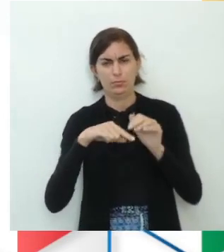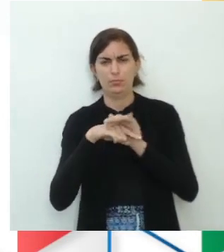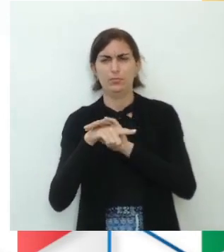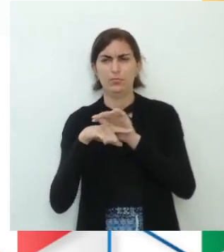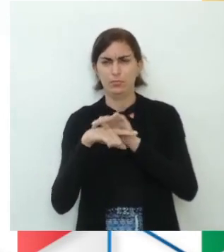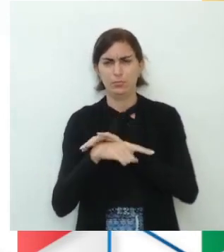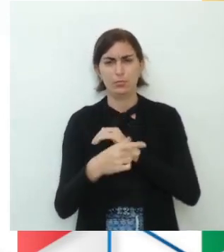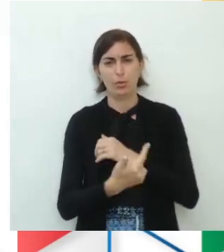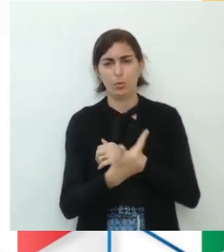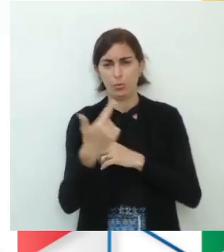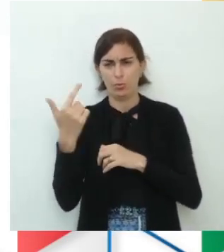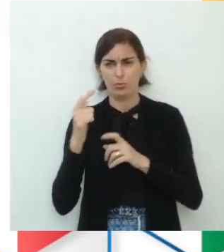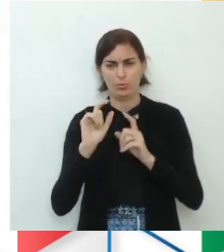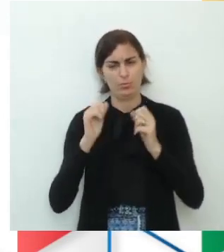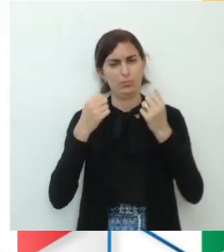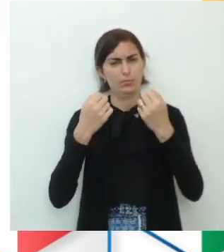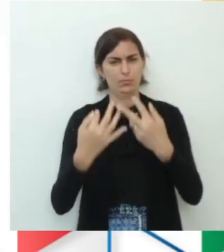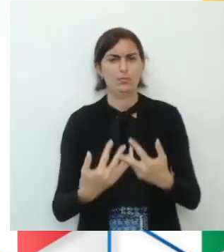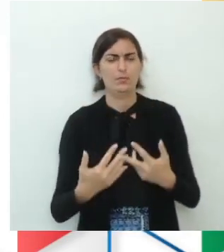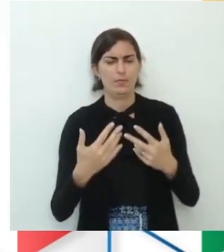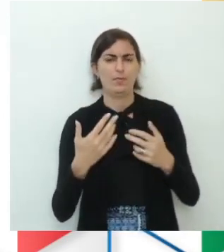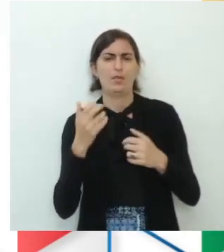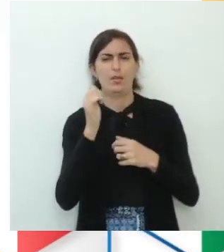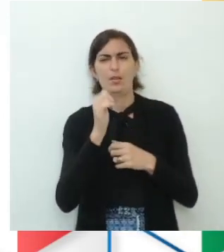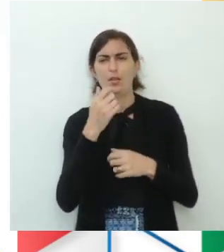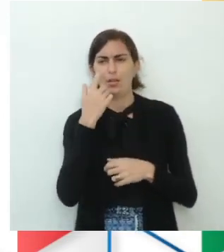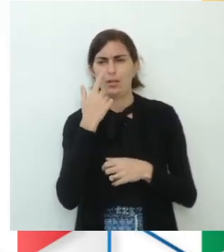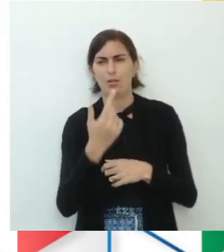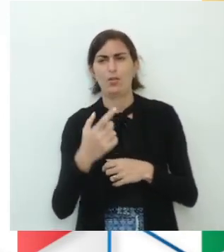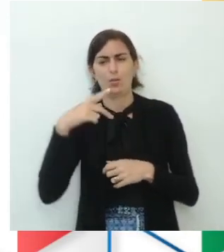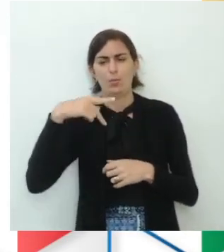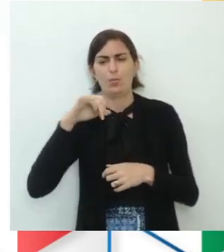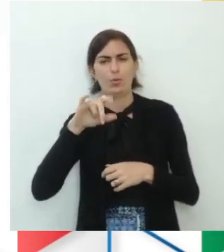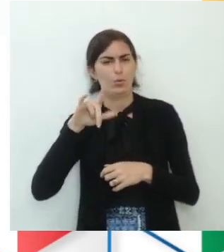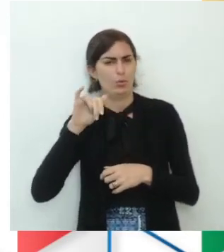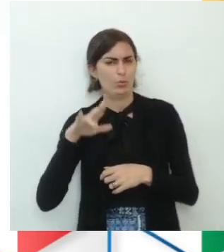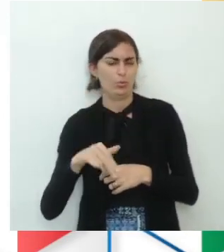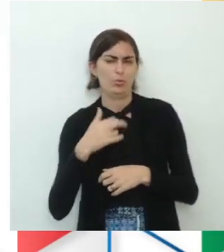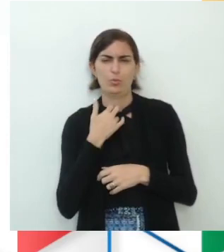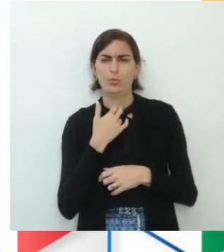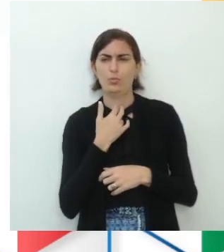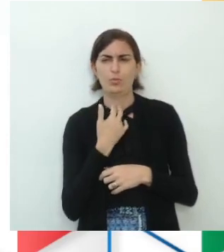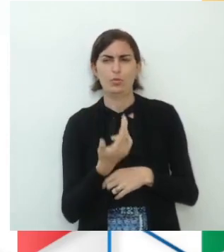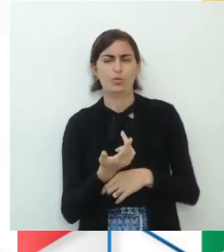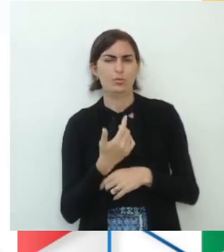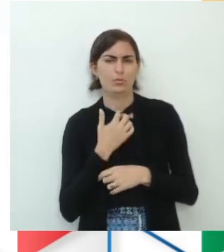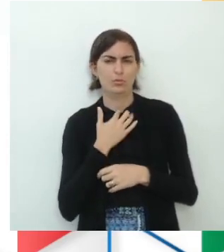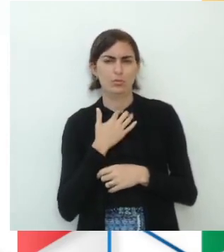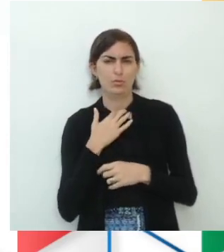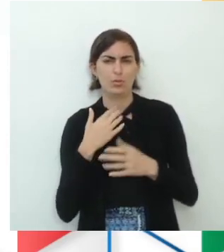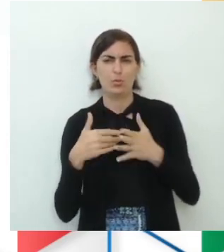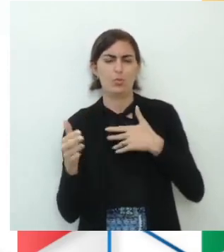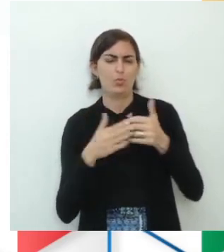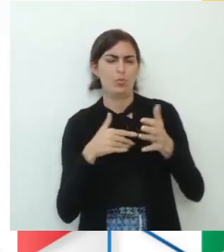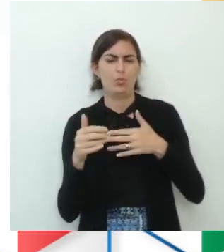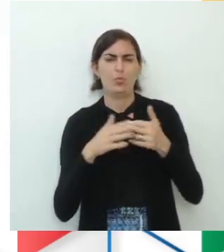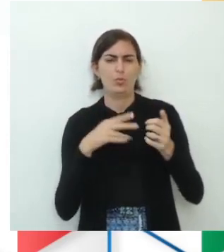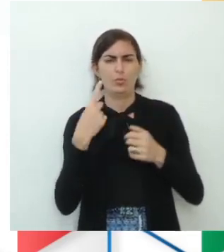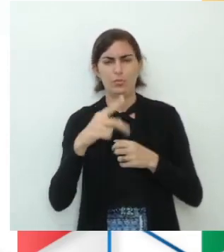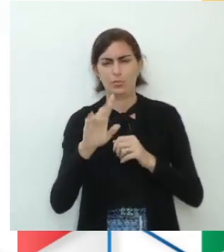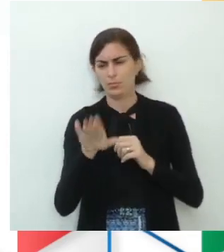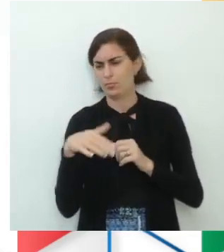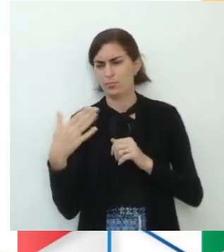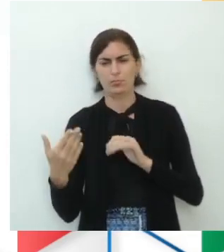verificar. Em outras palavras, uma figura seja considerada um polígono, ela não pode conter qualquer dos seus